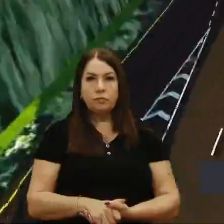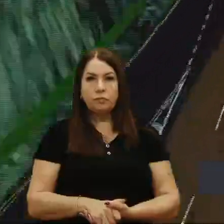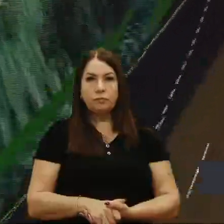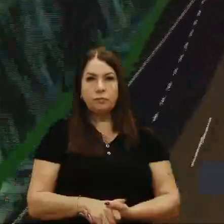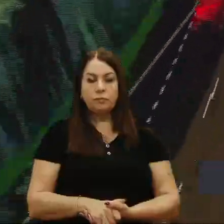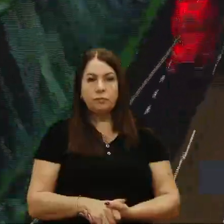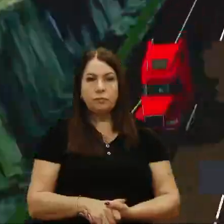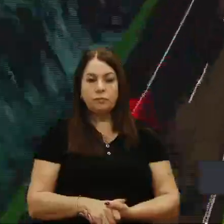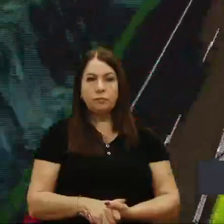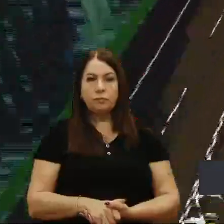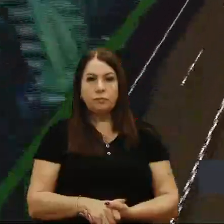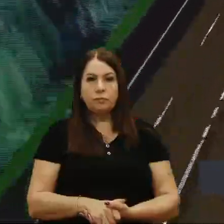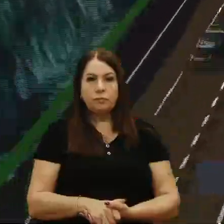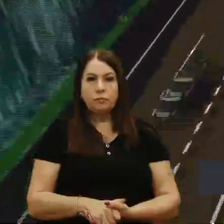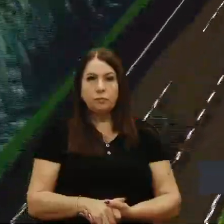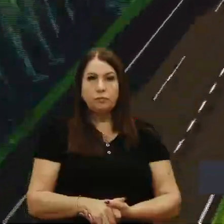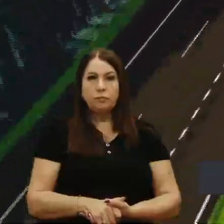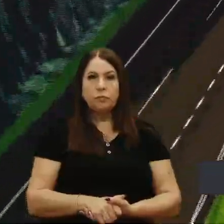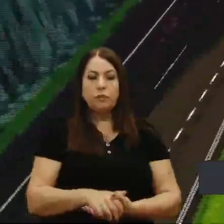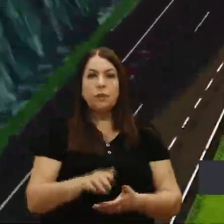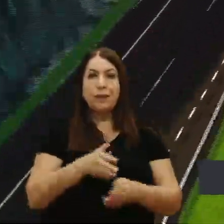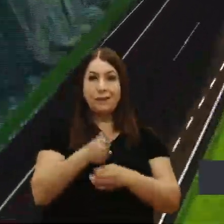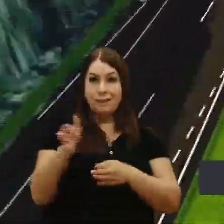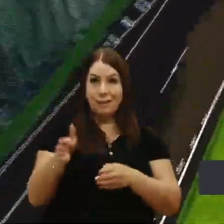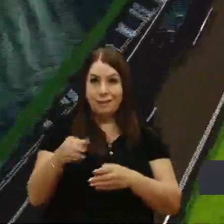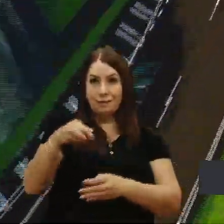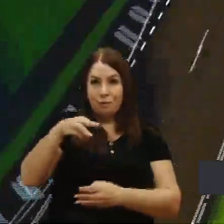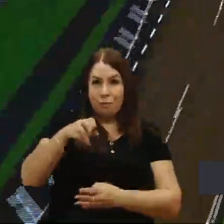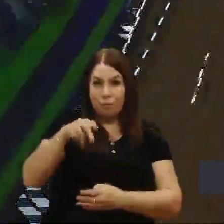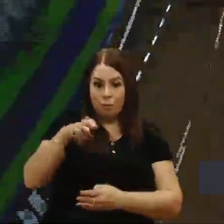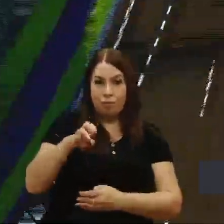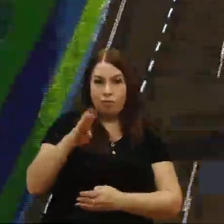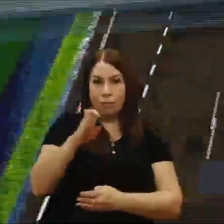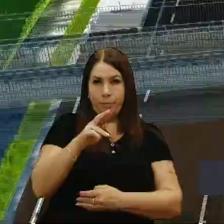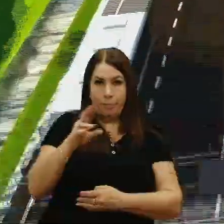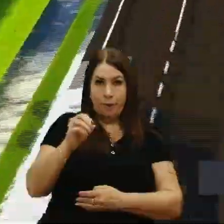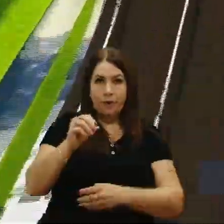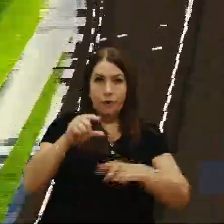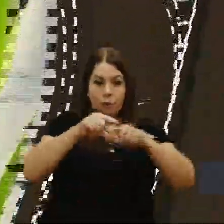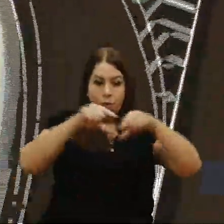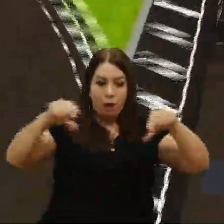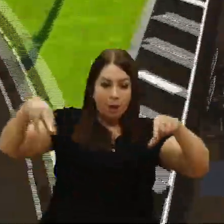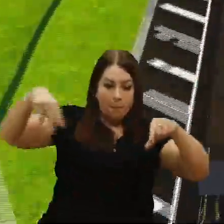Aqui é o início da rotatória alongada do Monte Ibérico, a passarela.